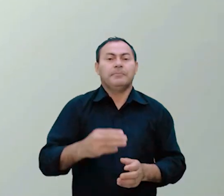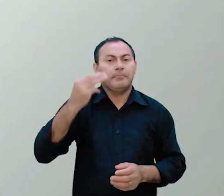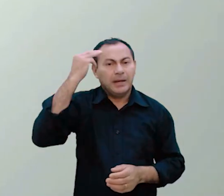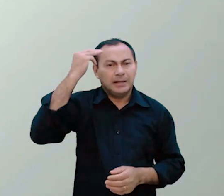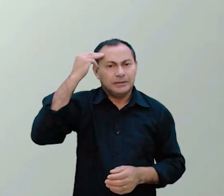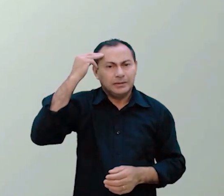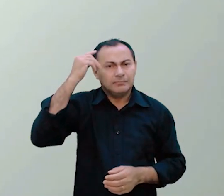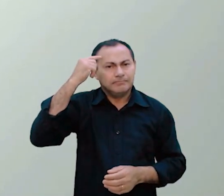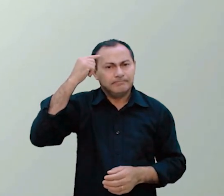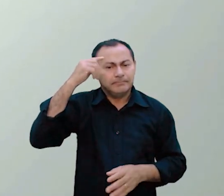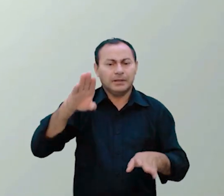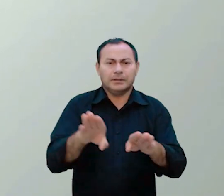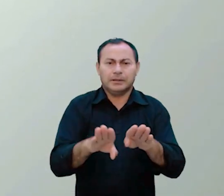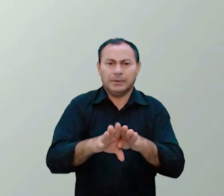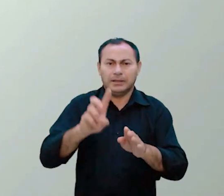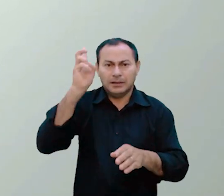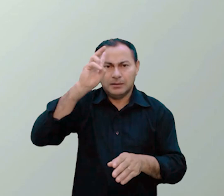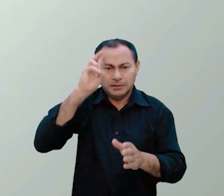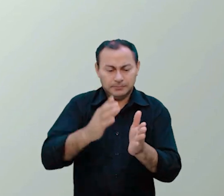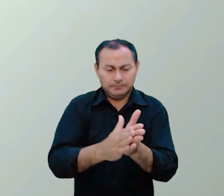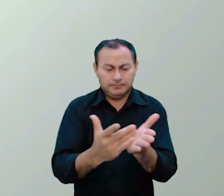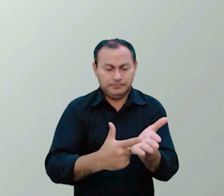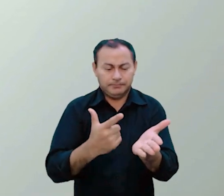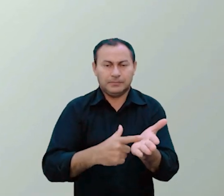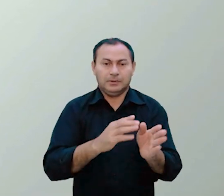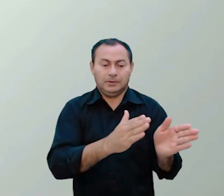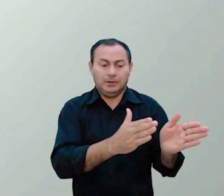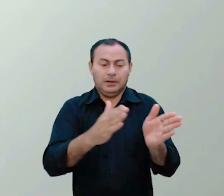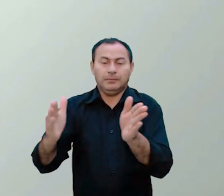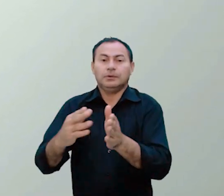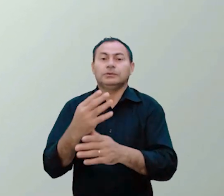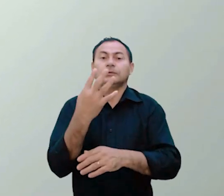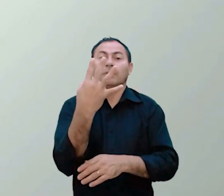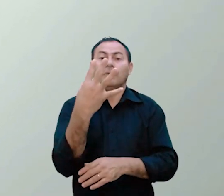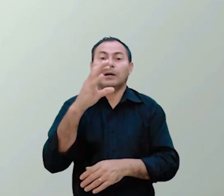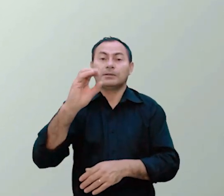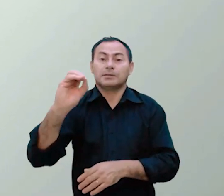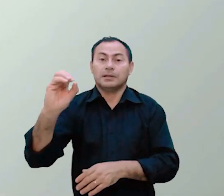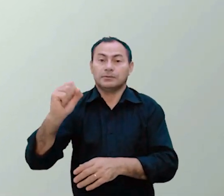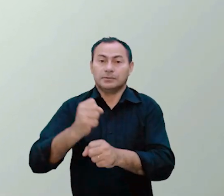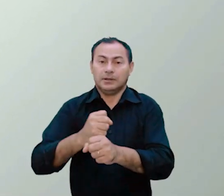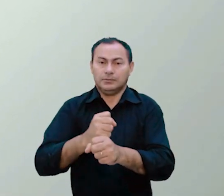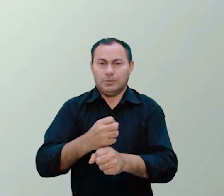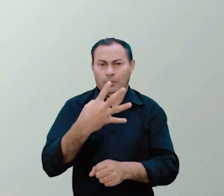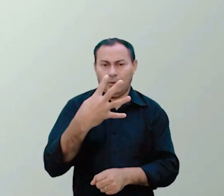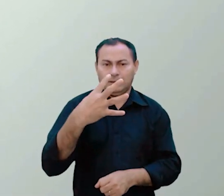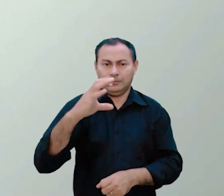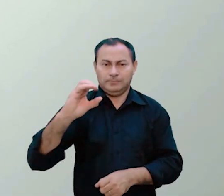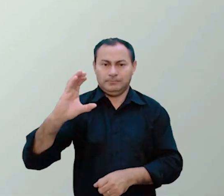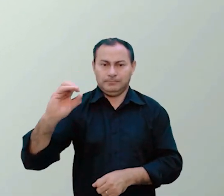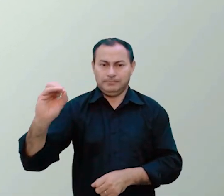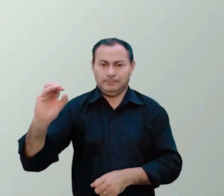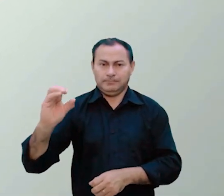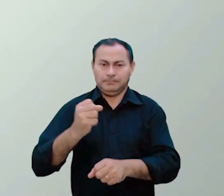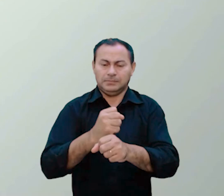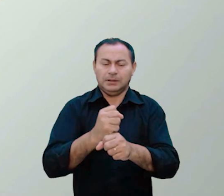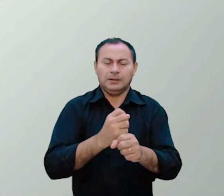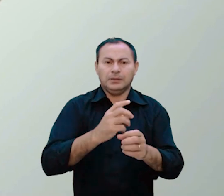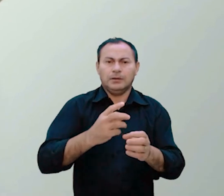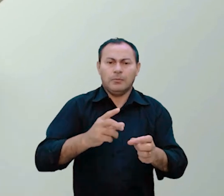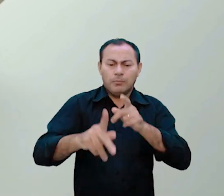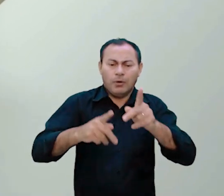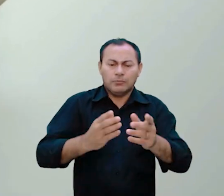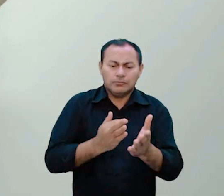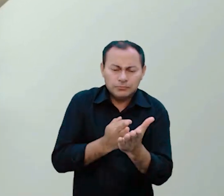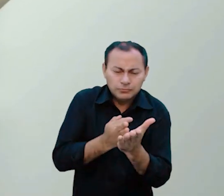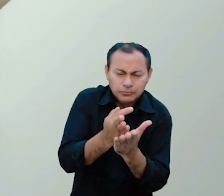em mente e também nos lembremos que esse livro cobre um período de 400 anos. Às vezes o povo andava em